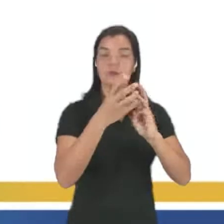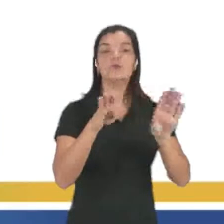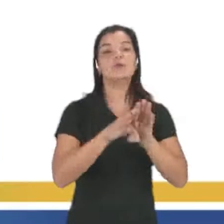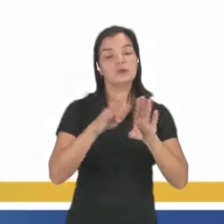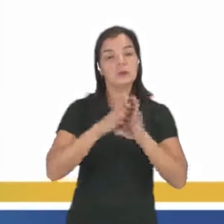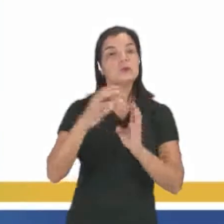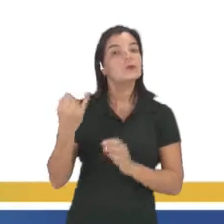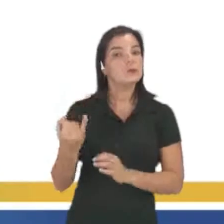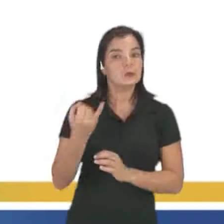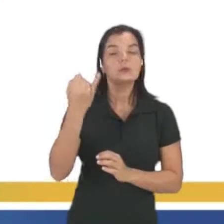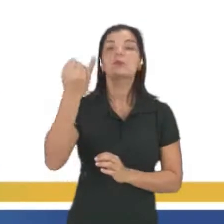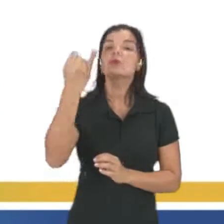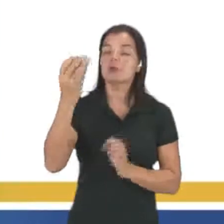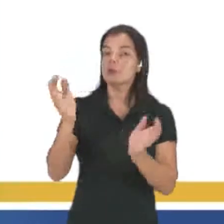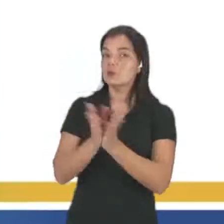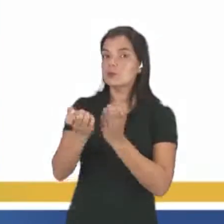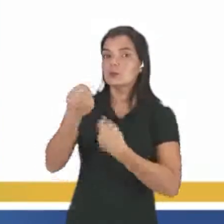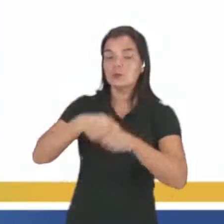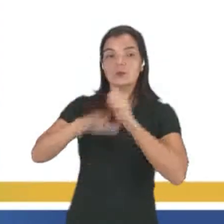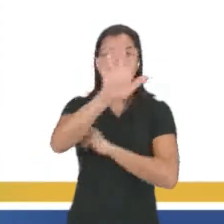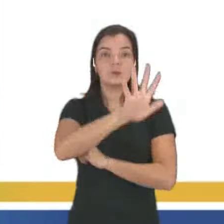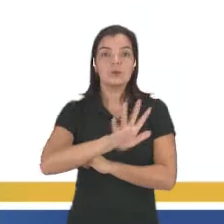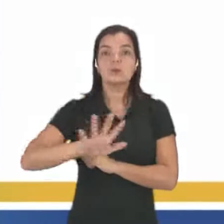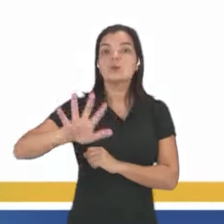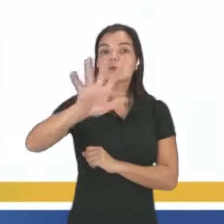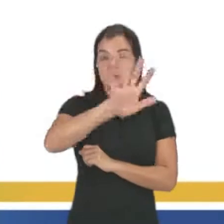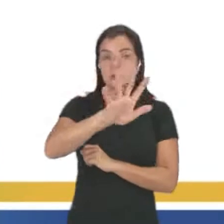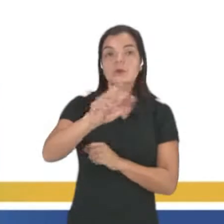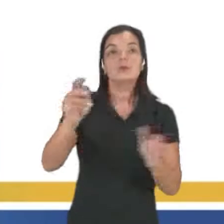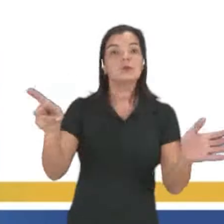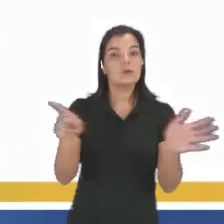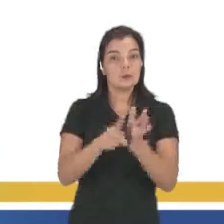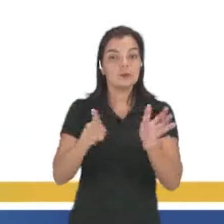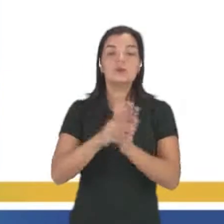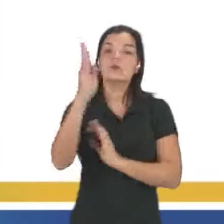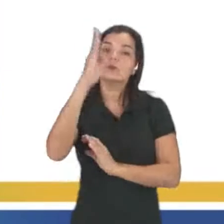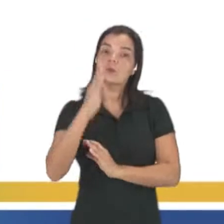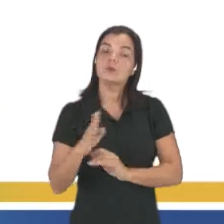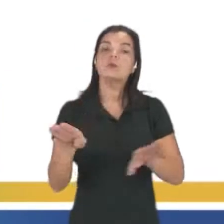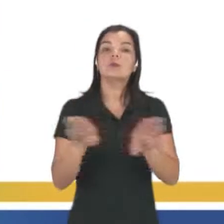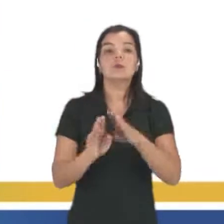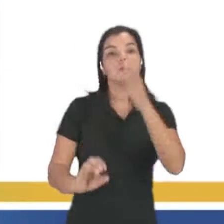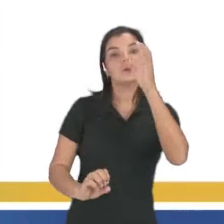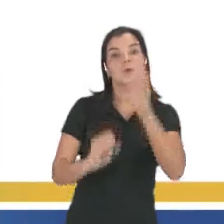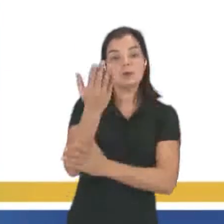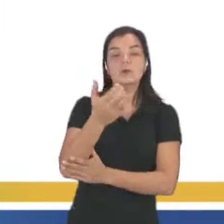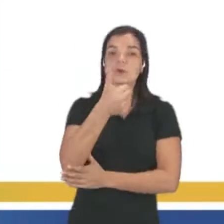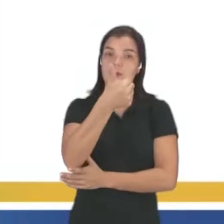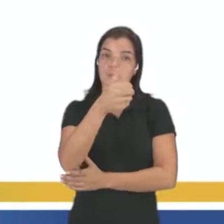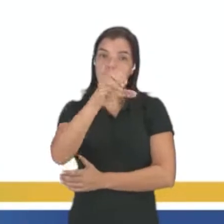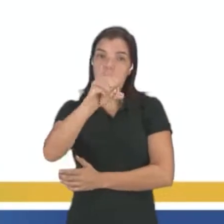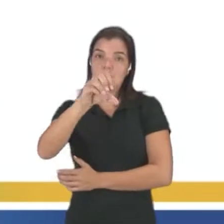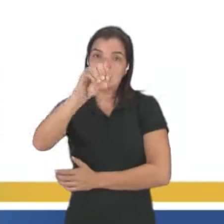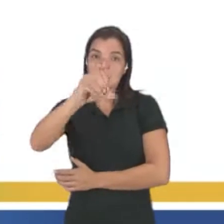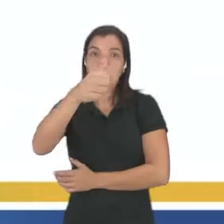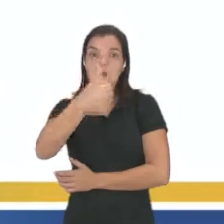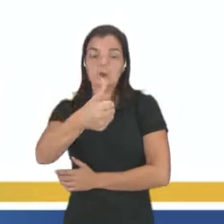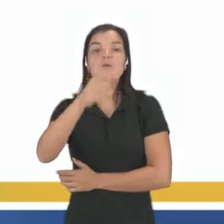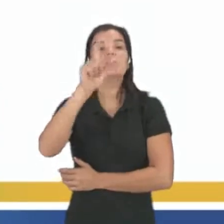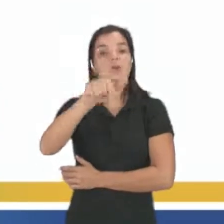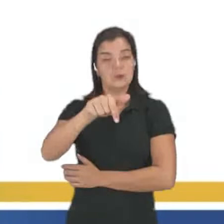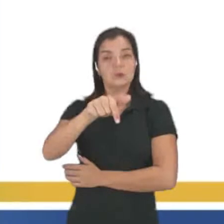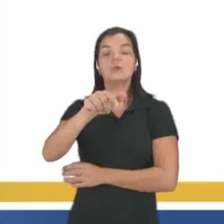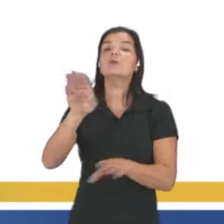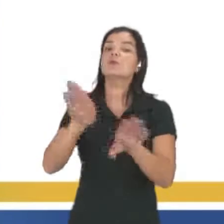é importante falar, porque é um bloco regional que está ao nosso alcance, fazemos parte dele, foi criado em 1991. É um